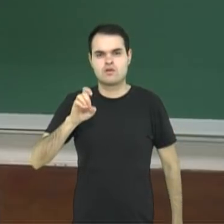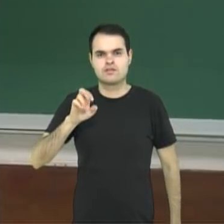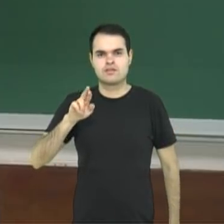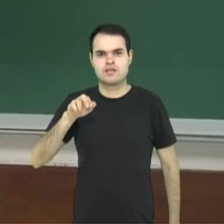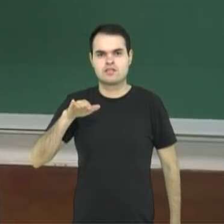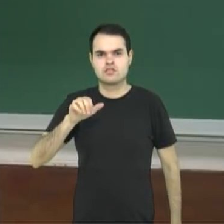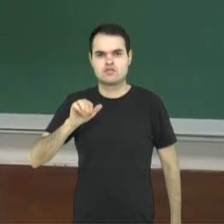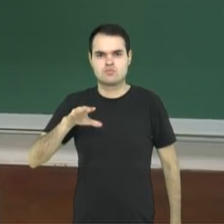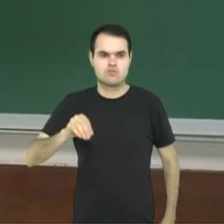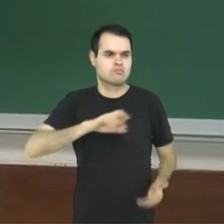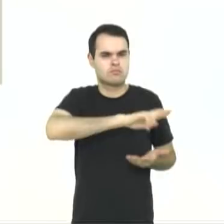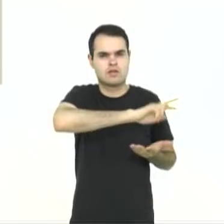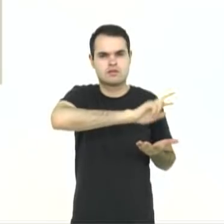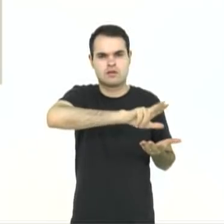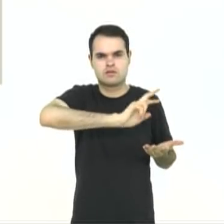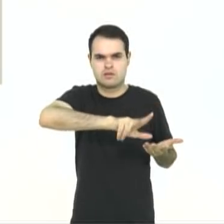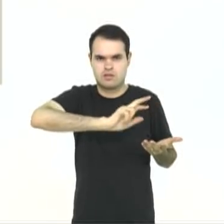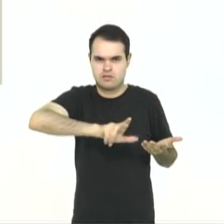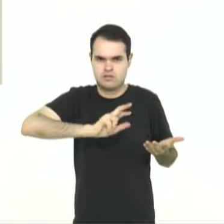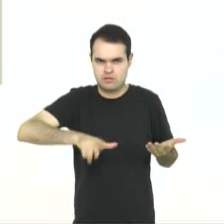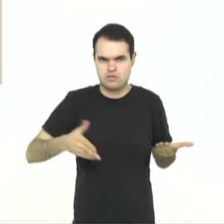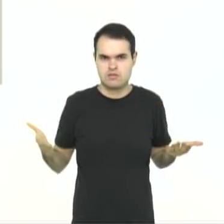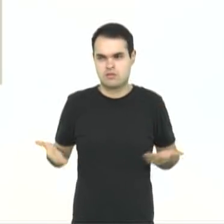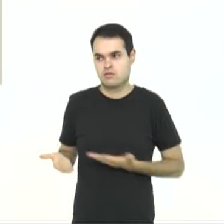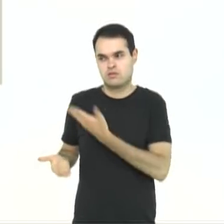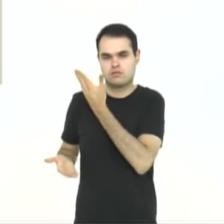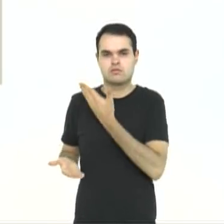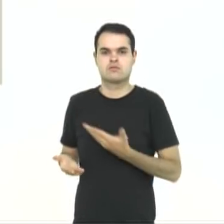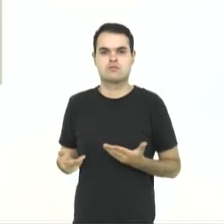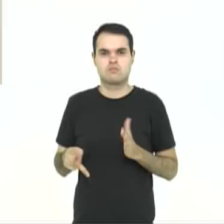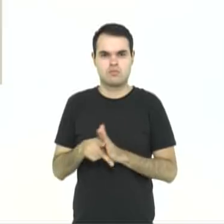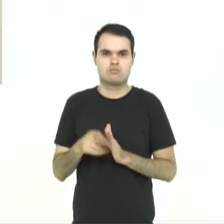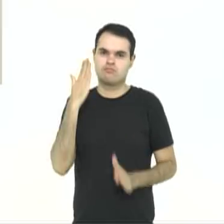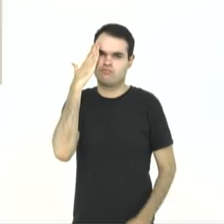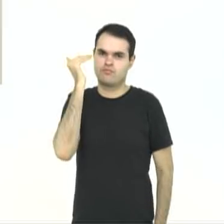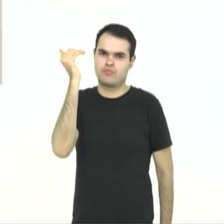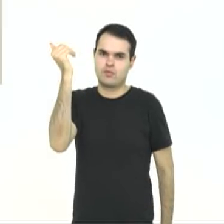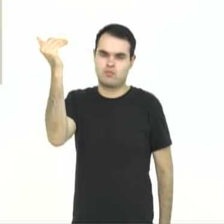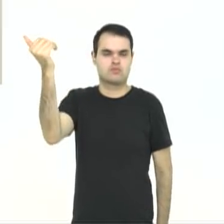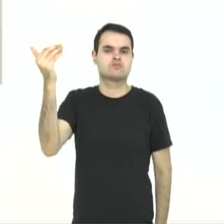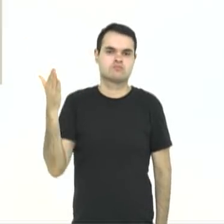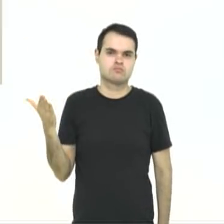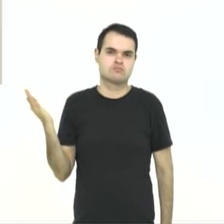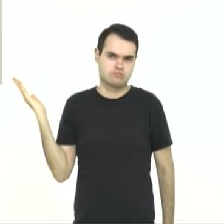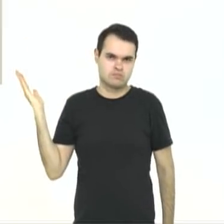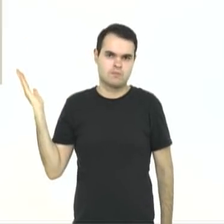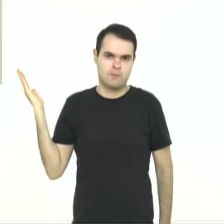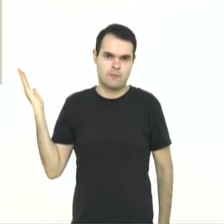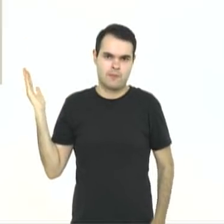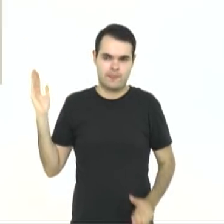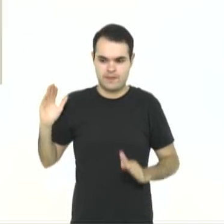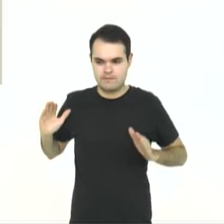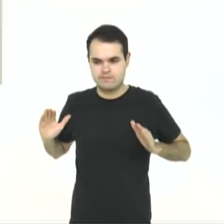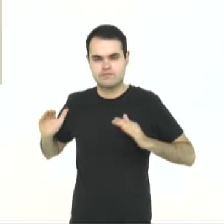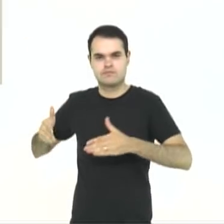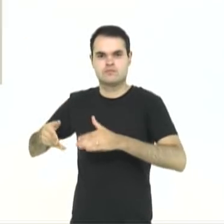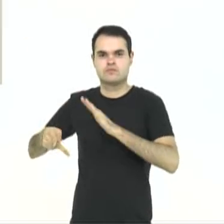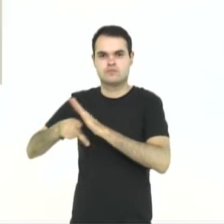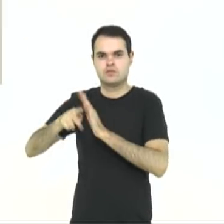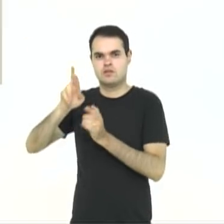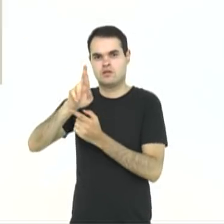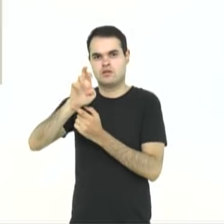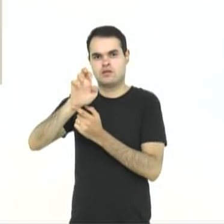outras vertentes ali. Então esse é um escritor que vocês estudarão muito, nessa escola literária que nós chamamos